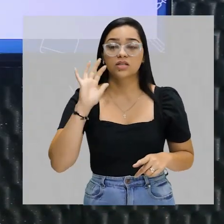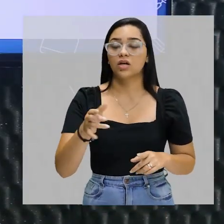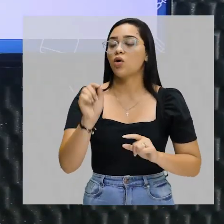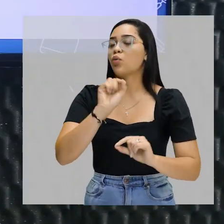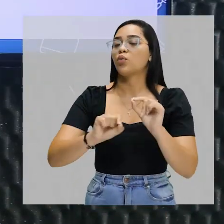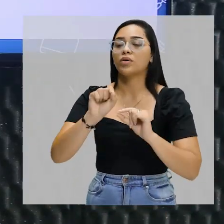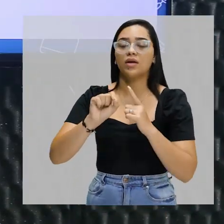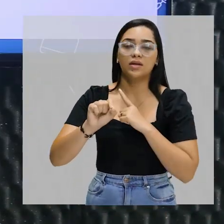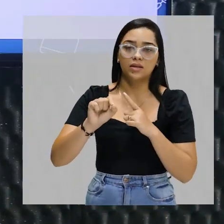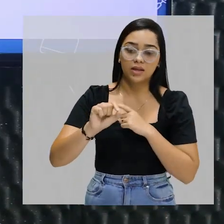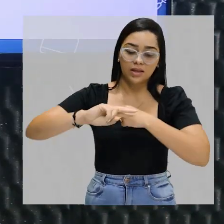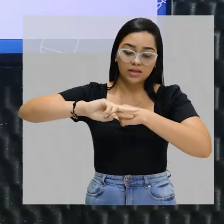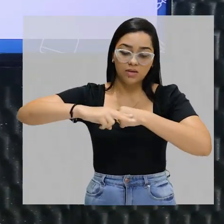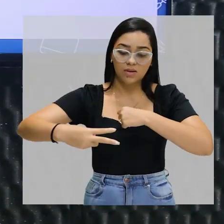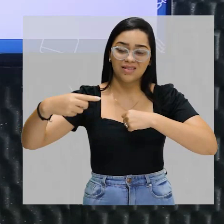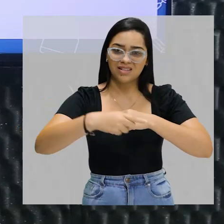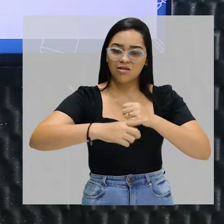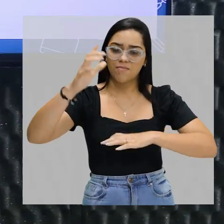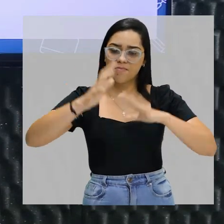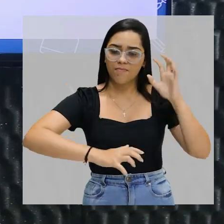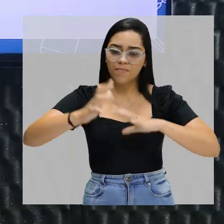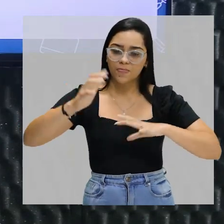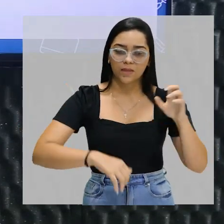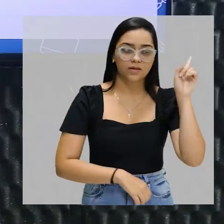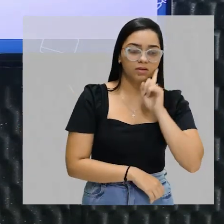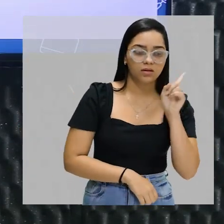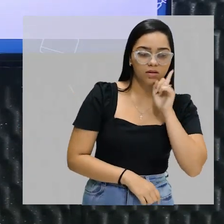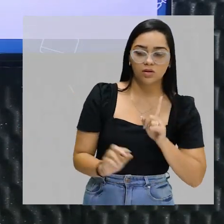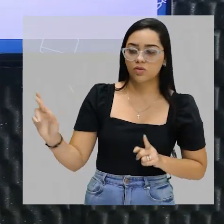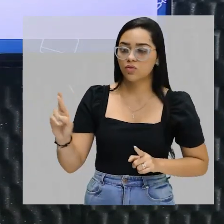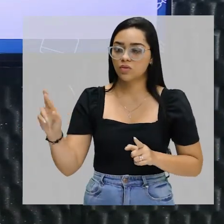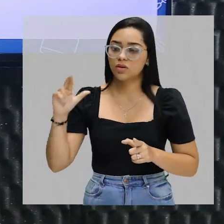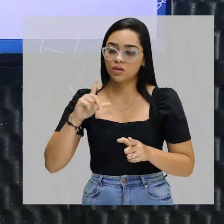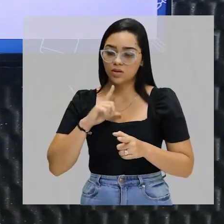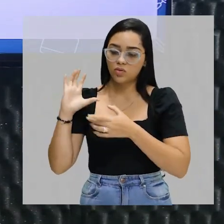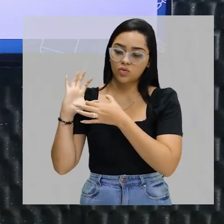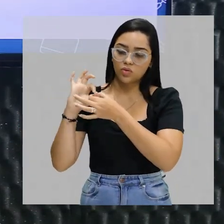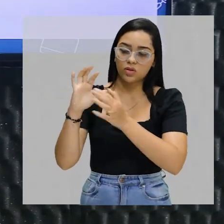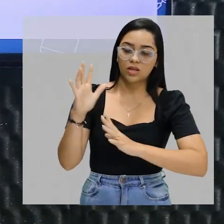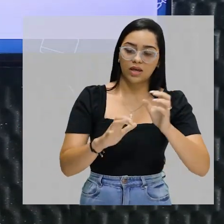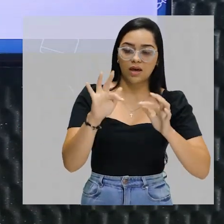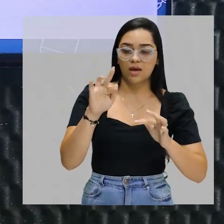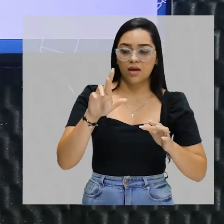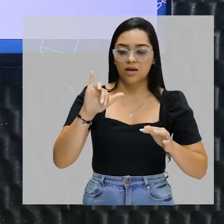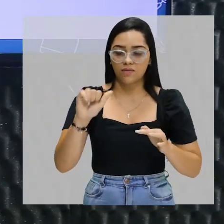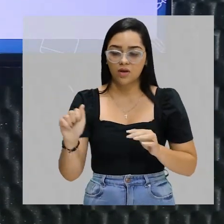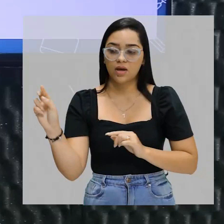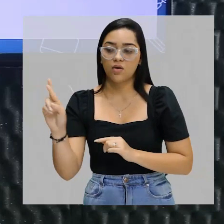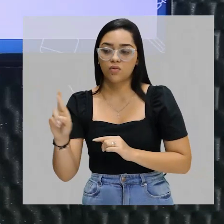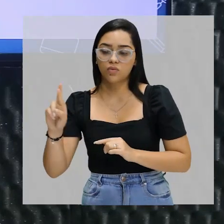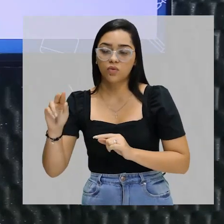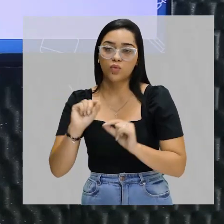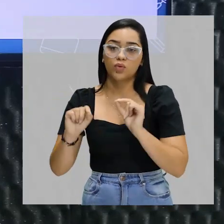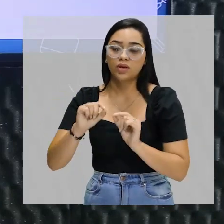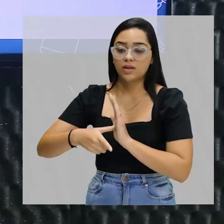o fruto muitas vezes dessa rivalidade entre Estados Unidos e Rússia vem do contexto da Guerra Fria quando a Rússia fazia parte né da antiga